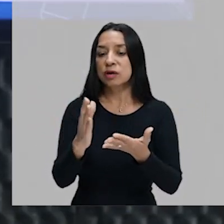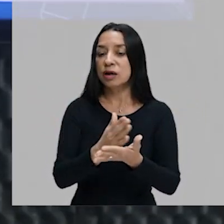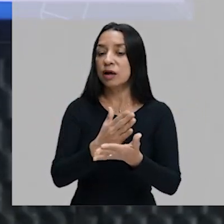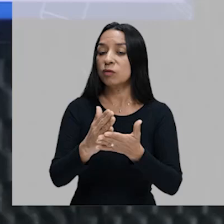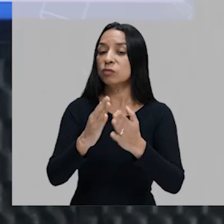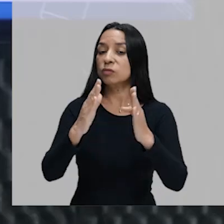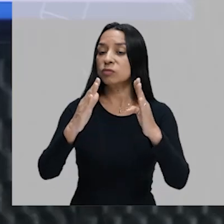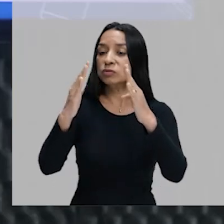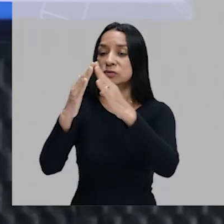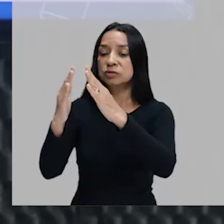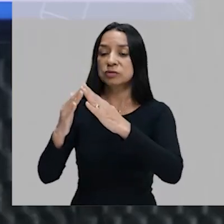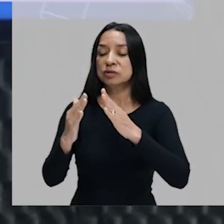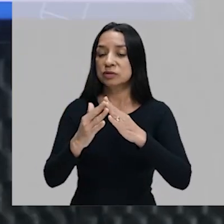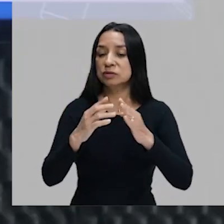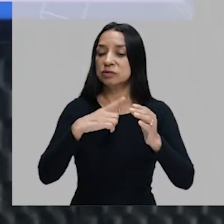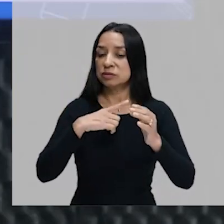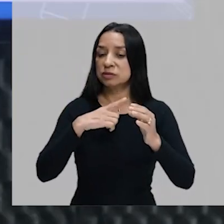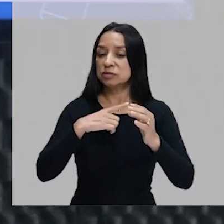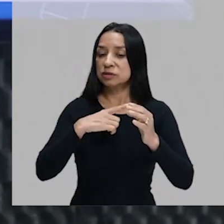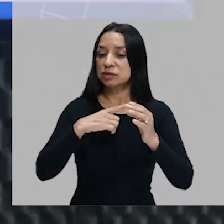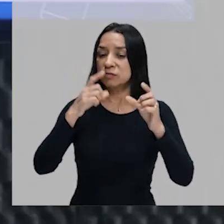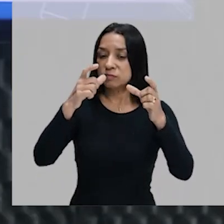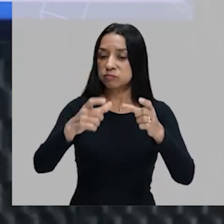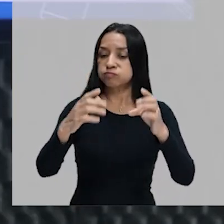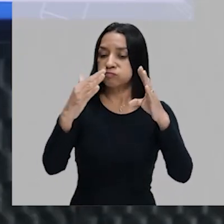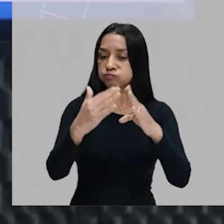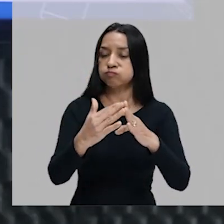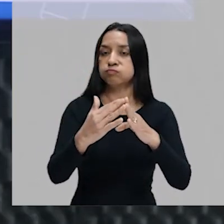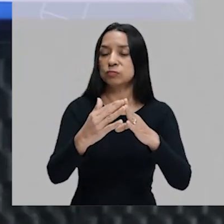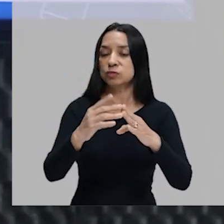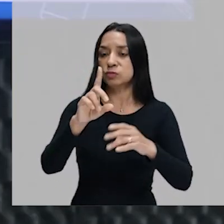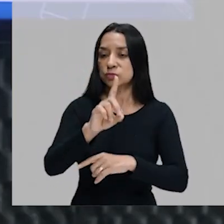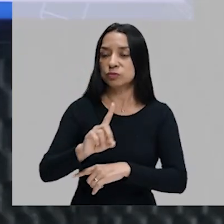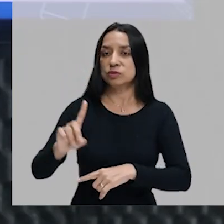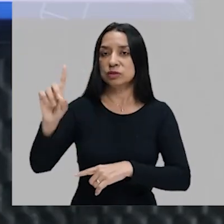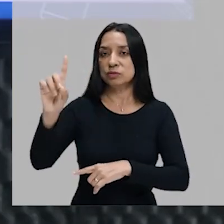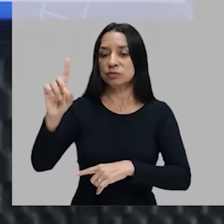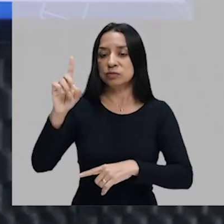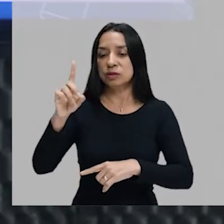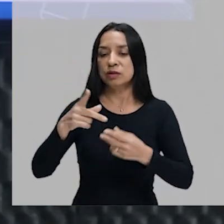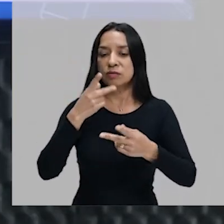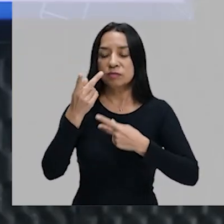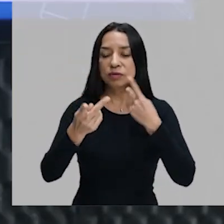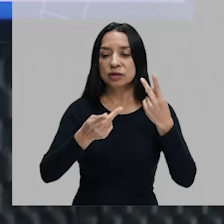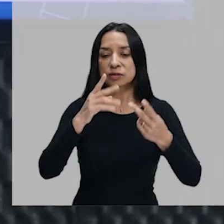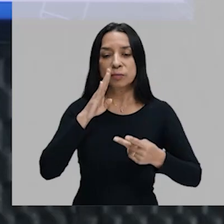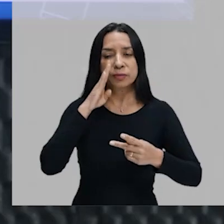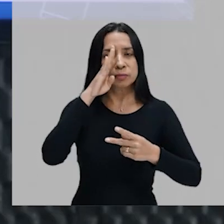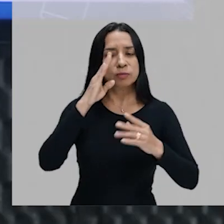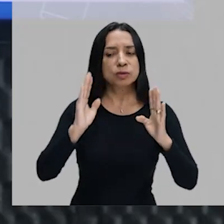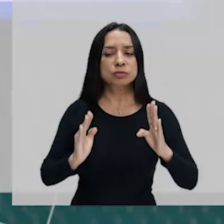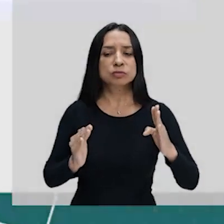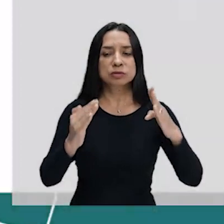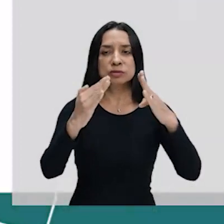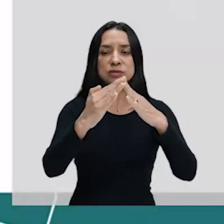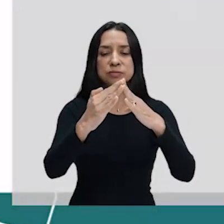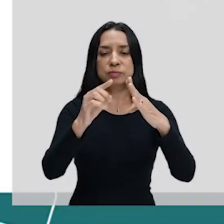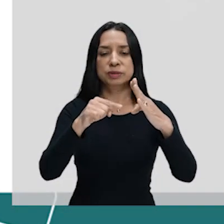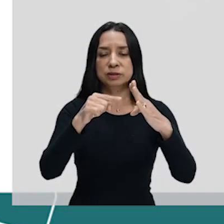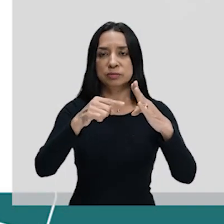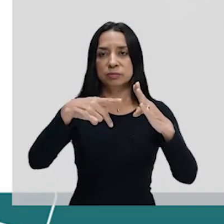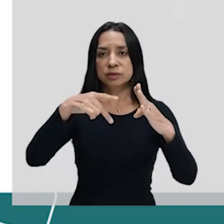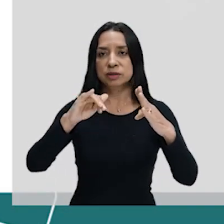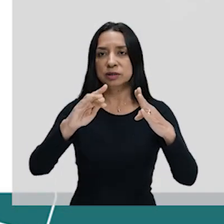que abrigavam a residência dos deuses. E aí nós estamos falando principalmente de quem? Das pirâmides. Observe